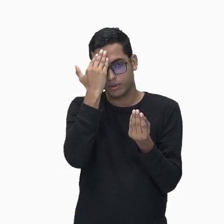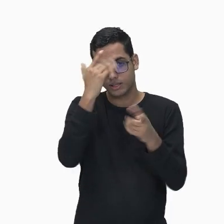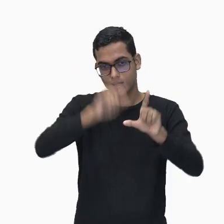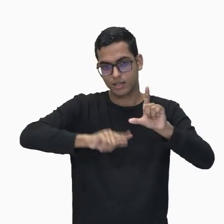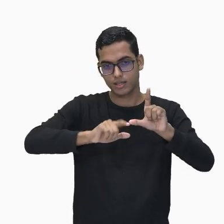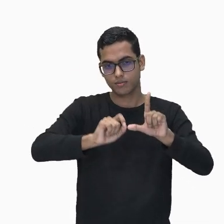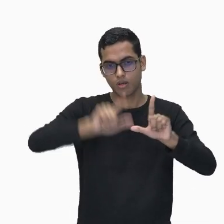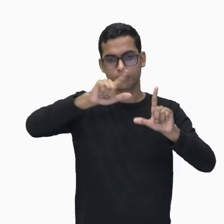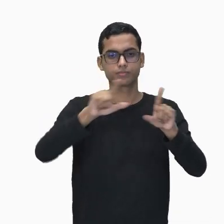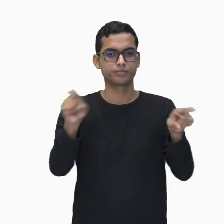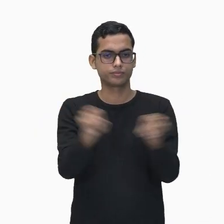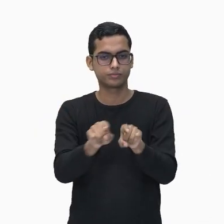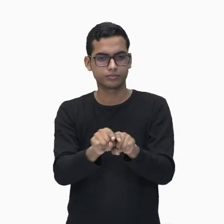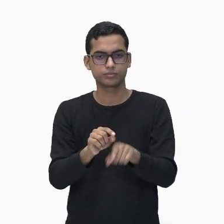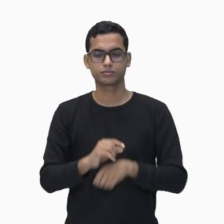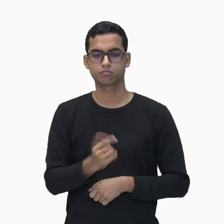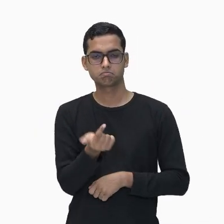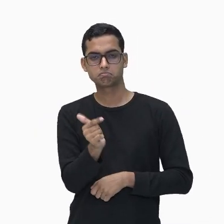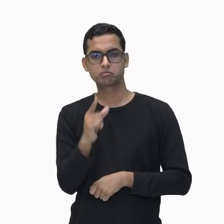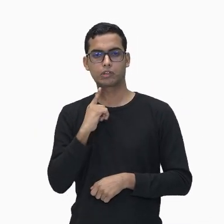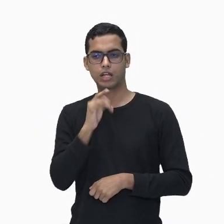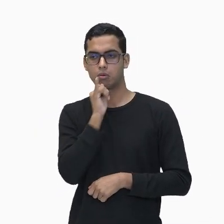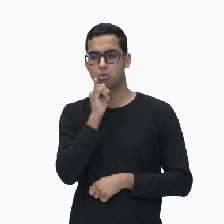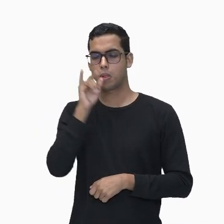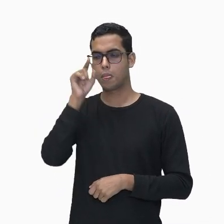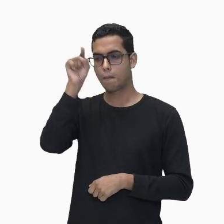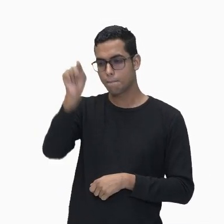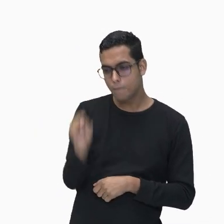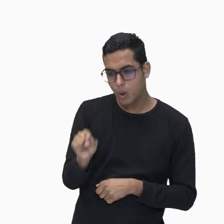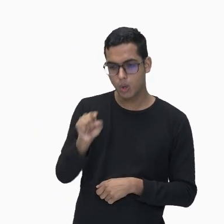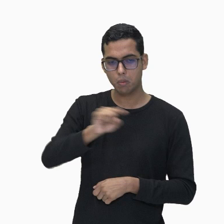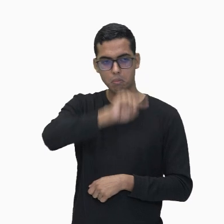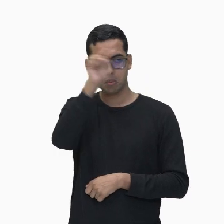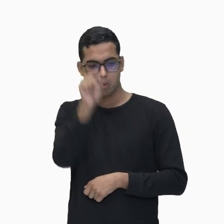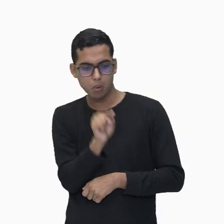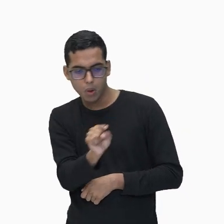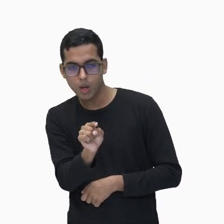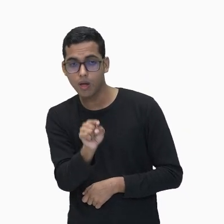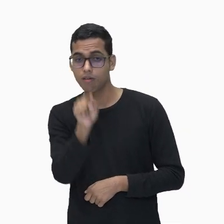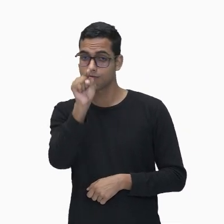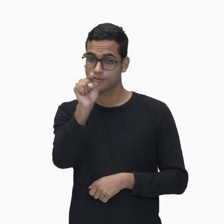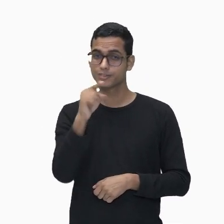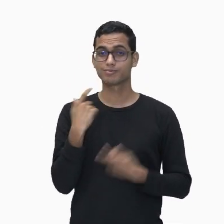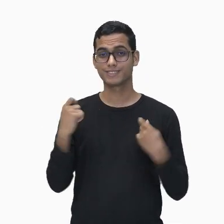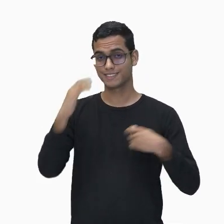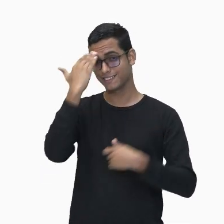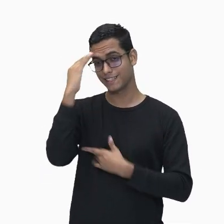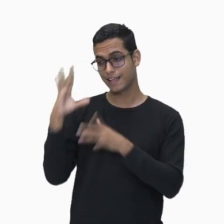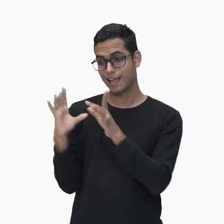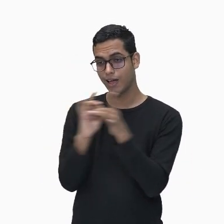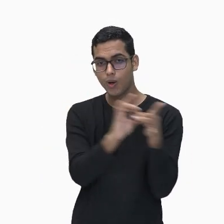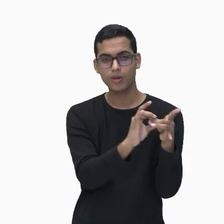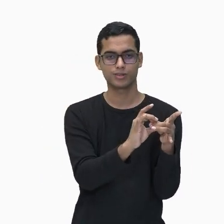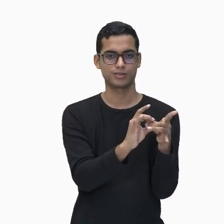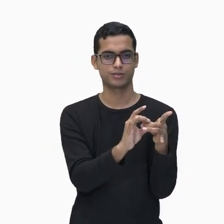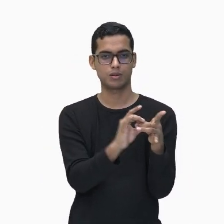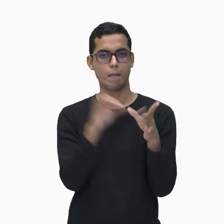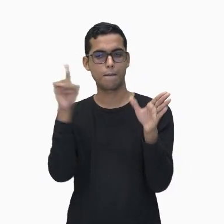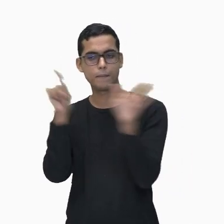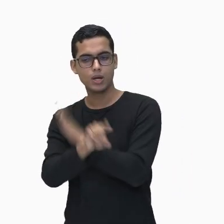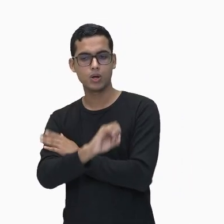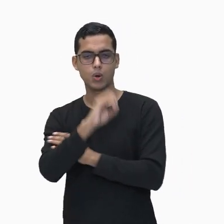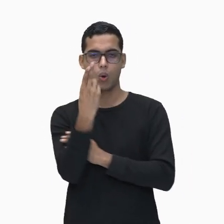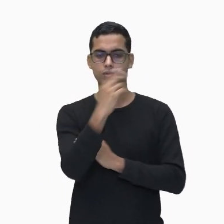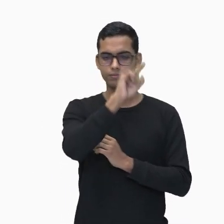de exclamação ou de interrogação. É você que contextualmente tem que entender se aquilo é uma pergunta ou uma exclamação. Esse estilo